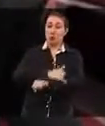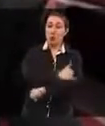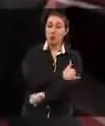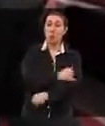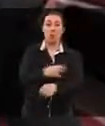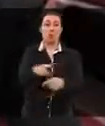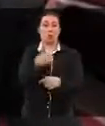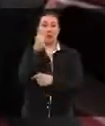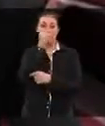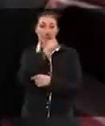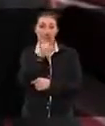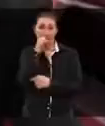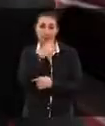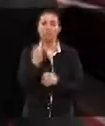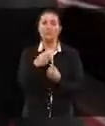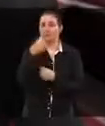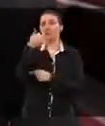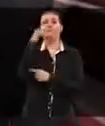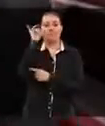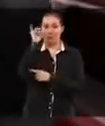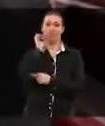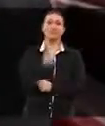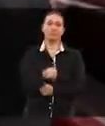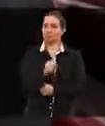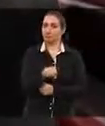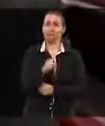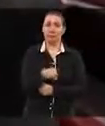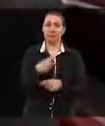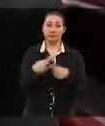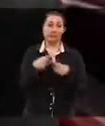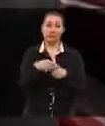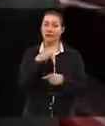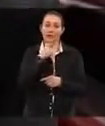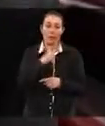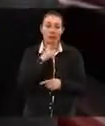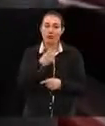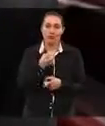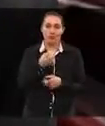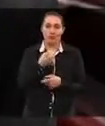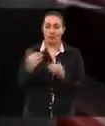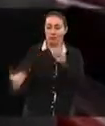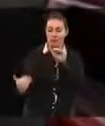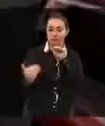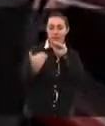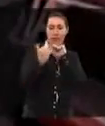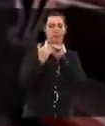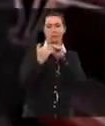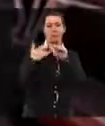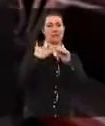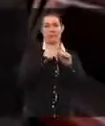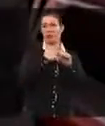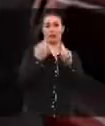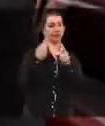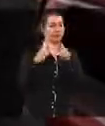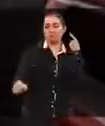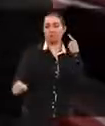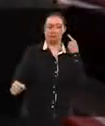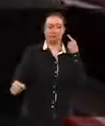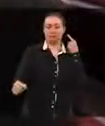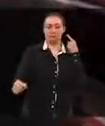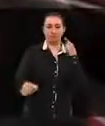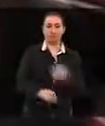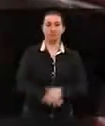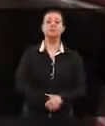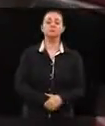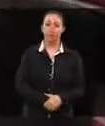muito gordurosa. Então a gente tem que realmente evitar sim esses alimentos, porque não adianta, a gente não vai ter saúde consumindo alimentos que